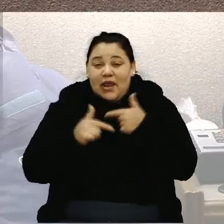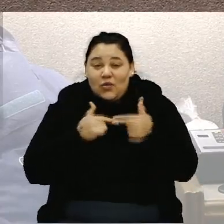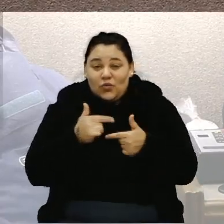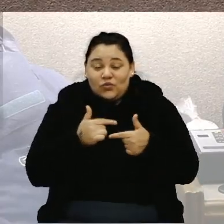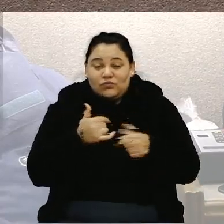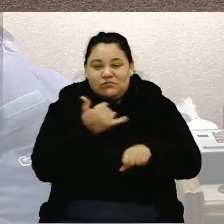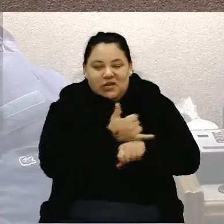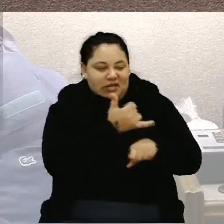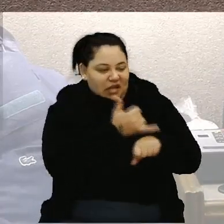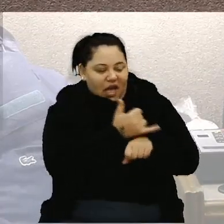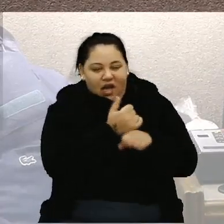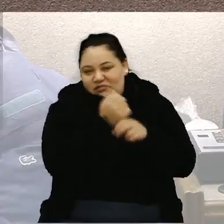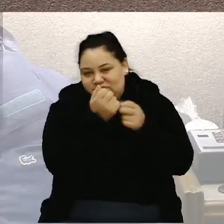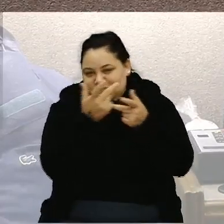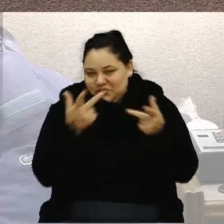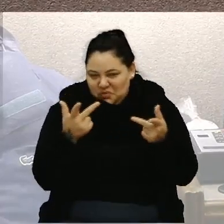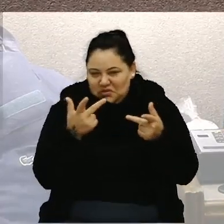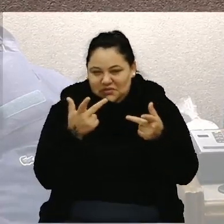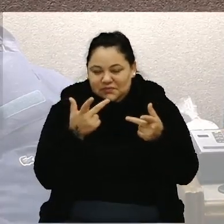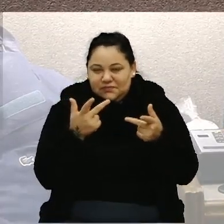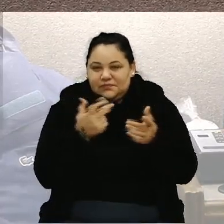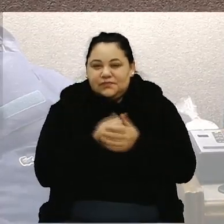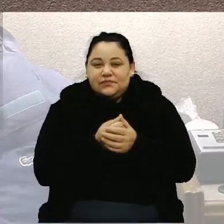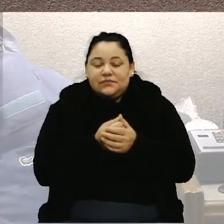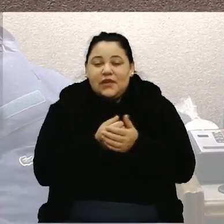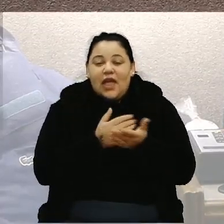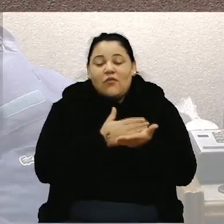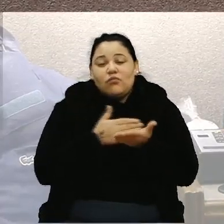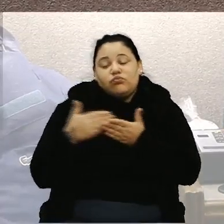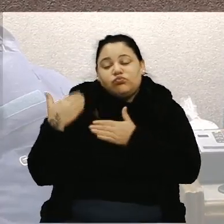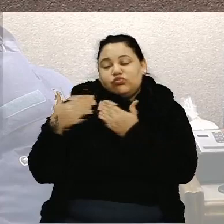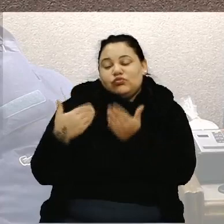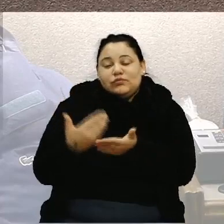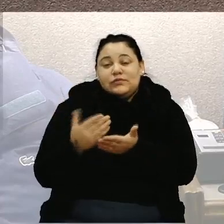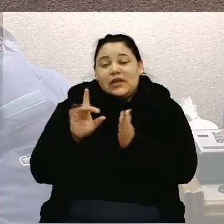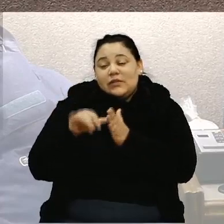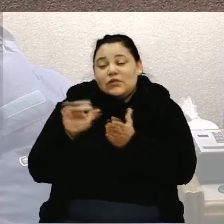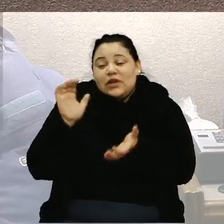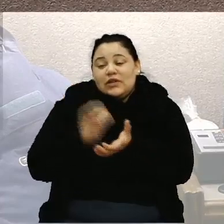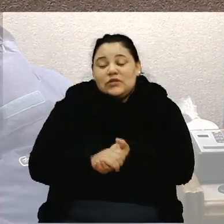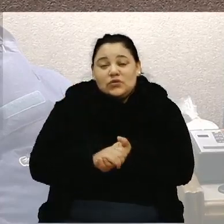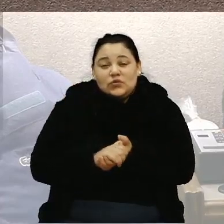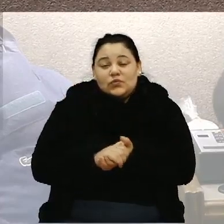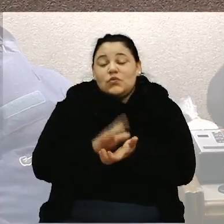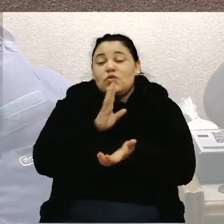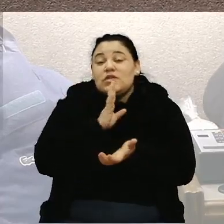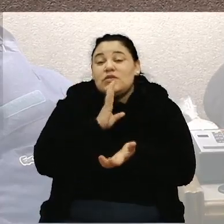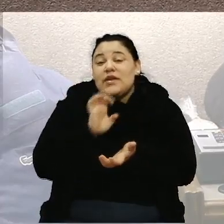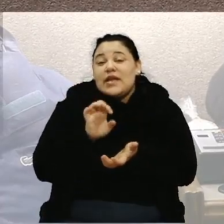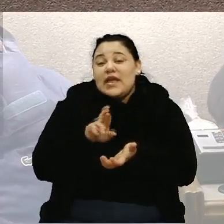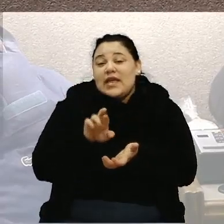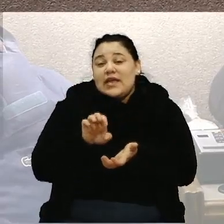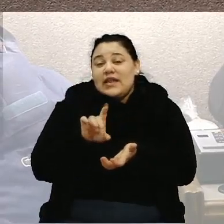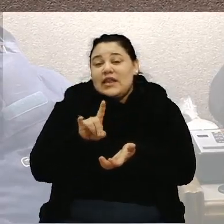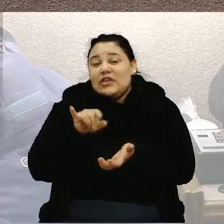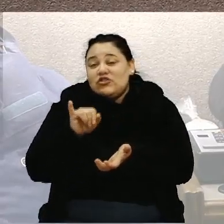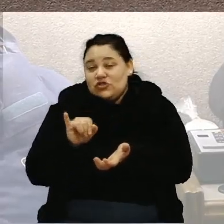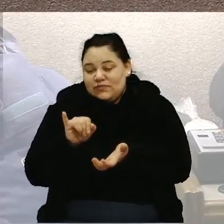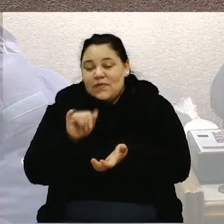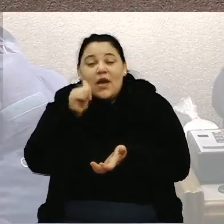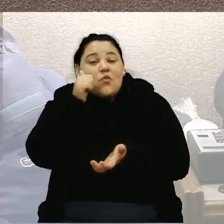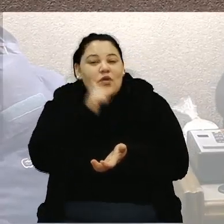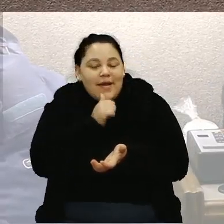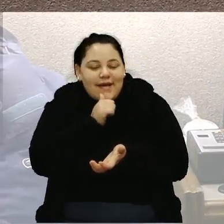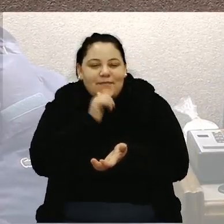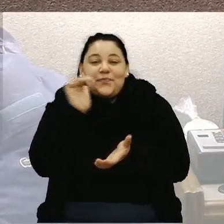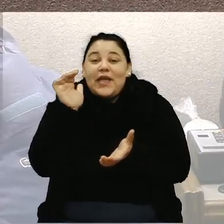conheceu Heredi Ricardo dos Reis. No dia 29 de julho de 1950,